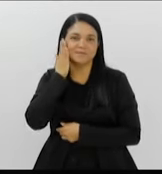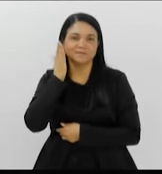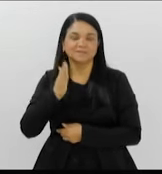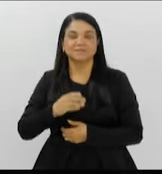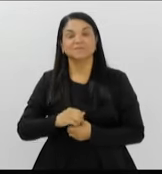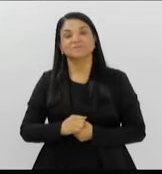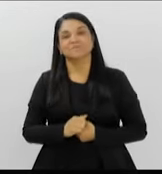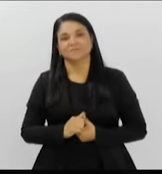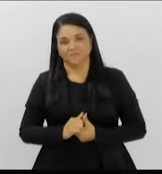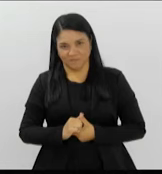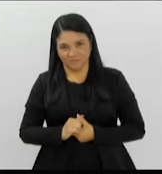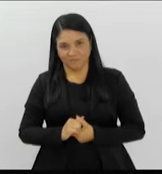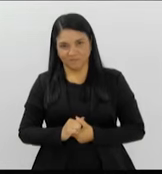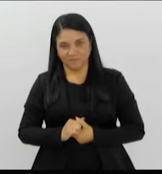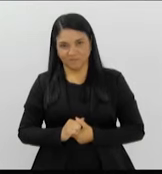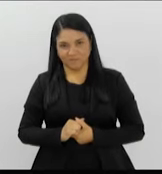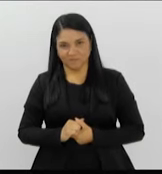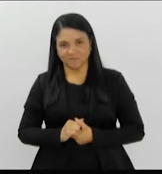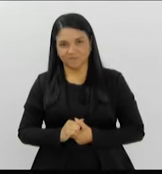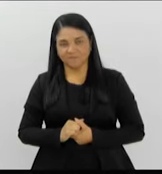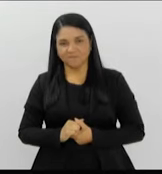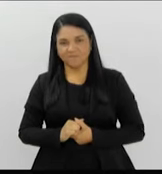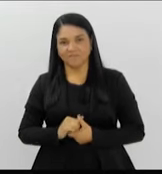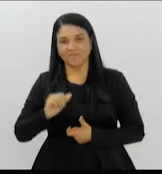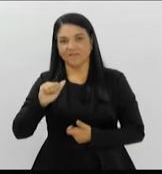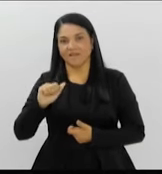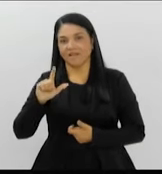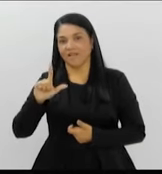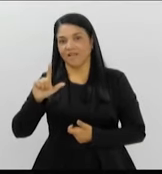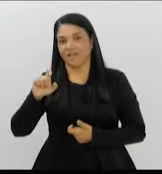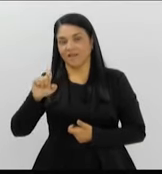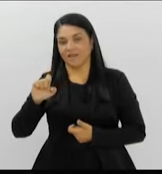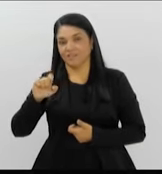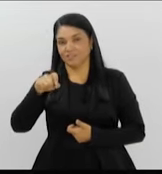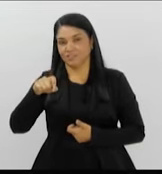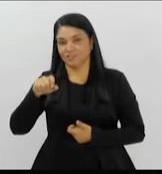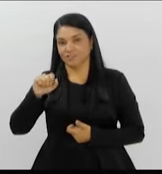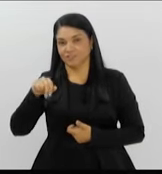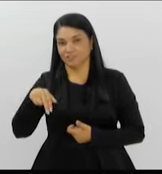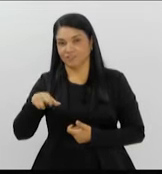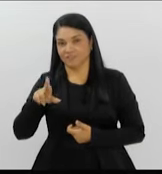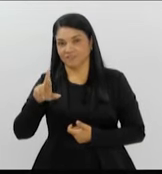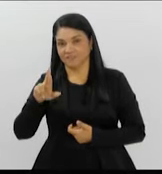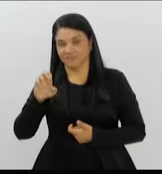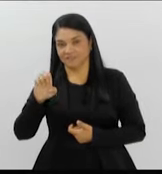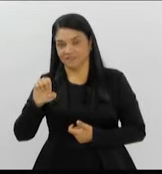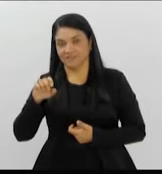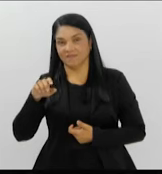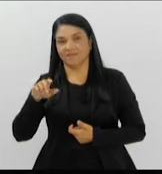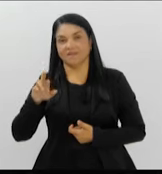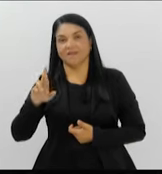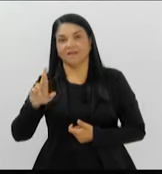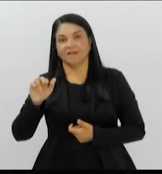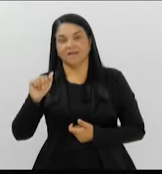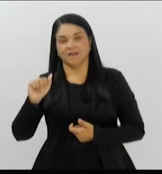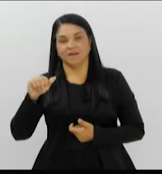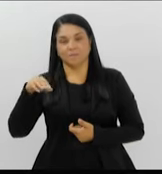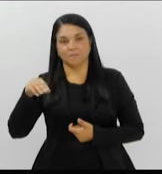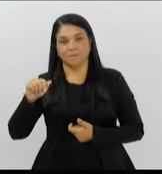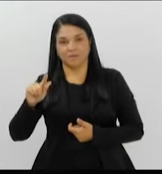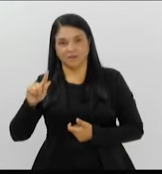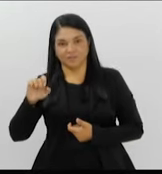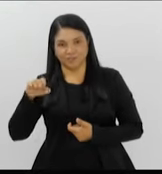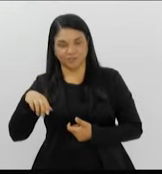E eu digo, há muito tempo, me lembrei, deputado Fred,